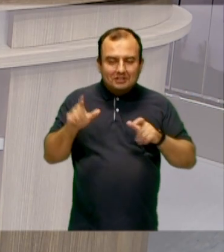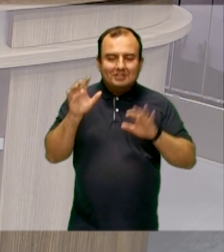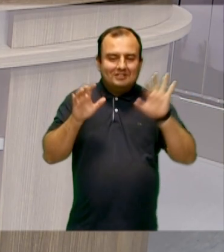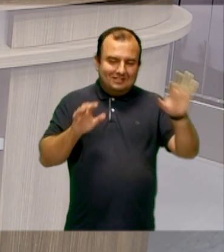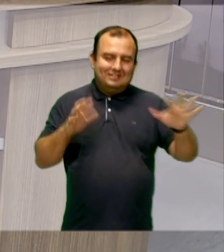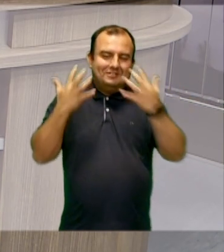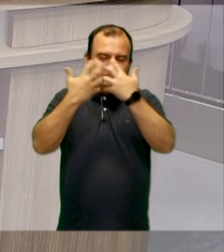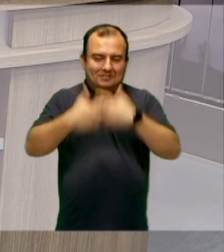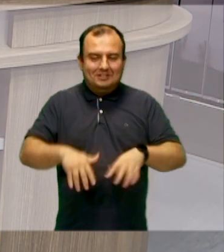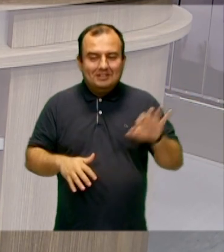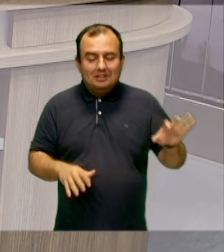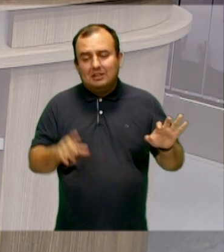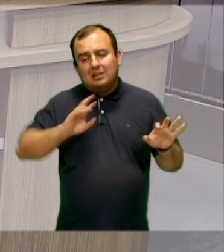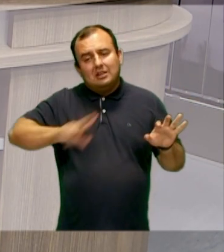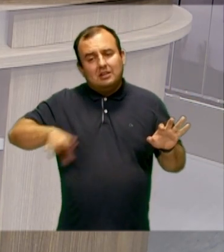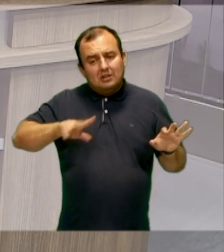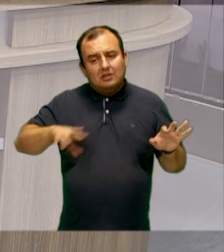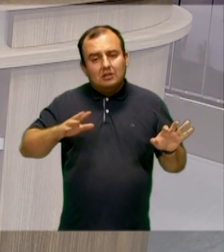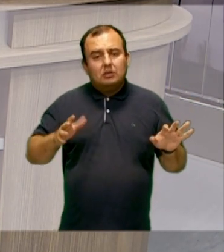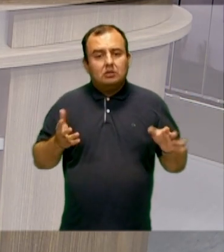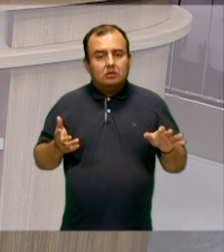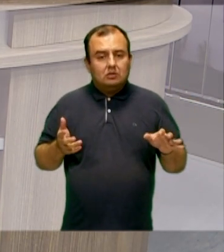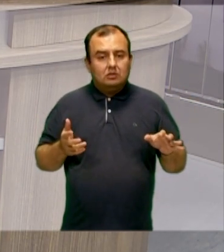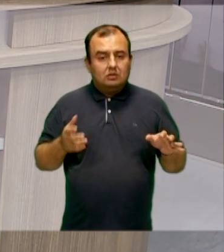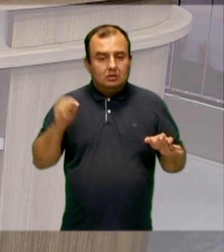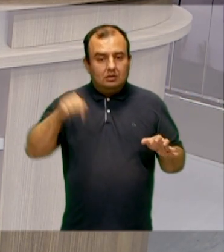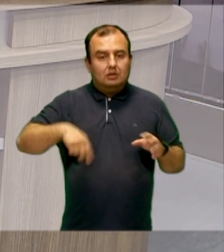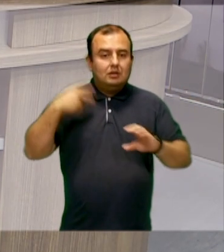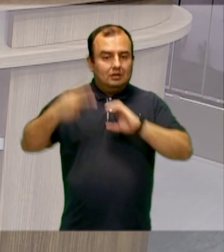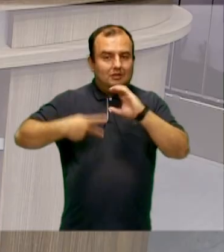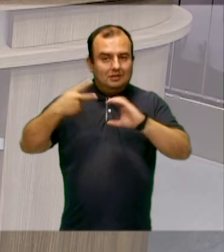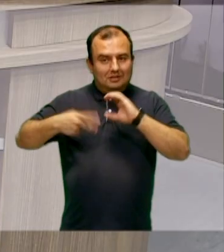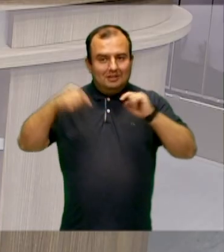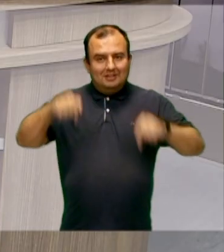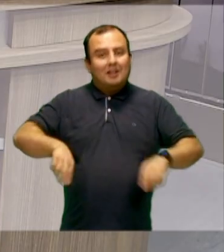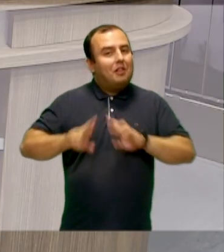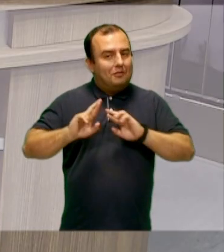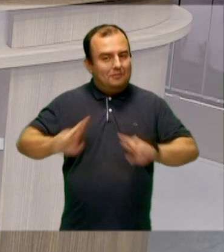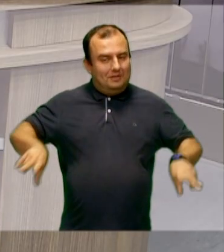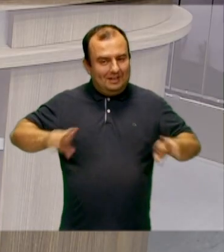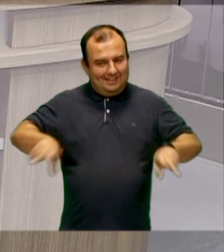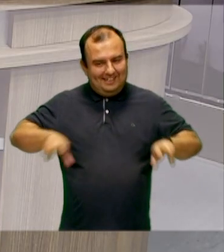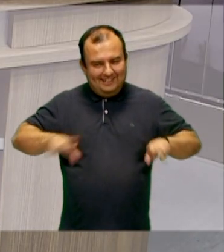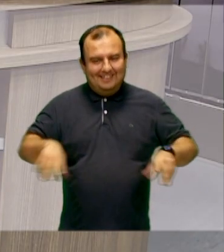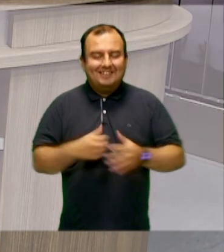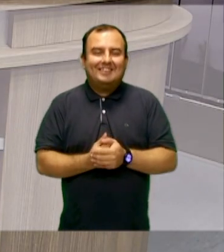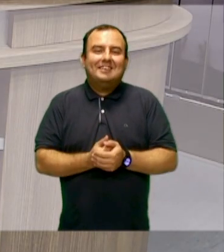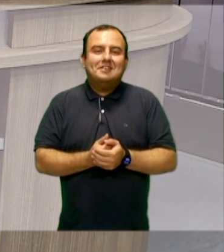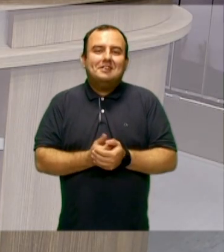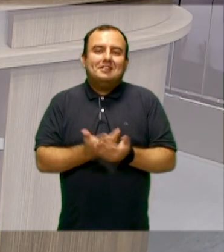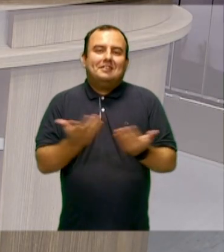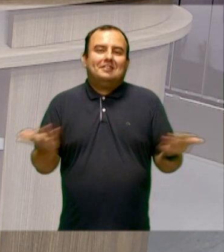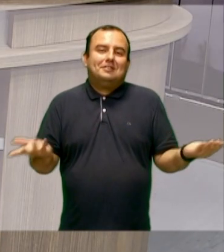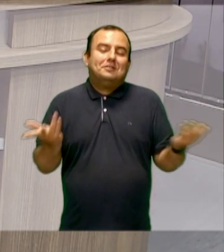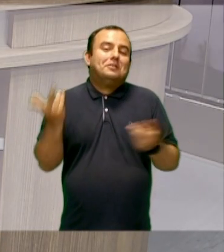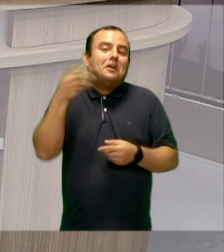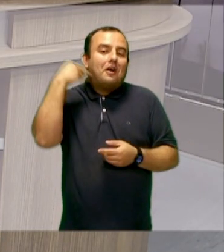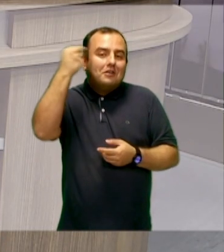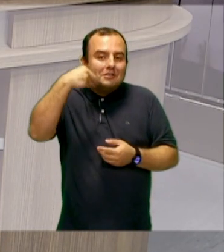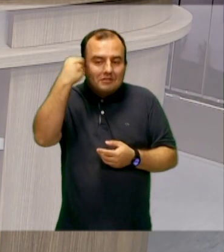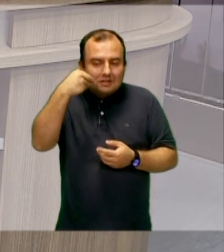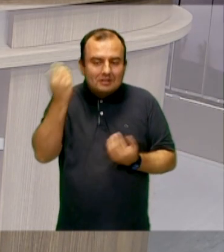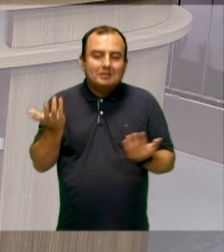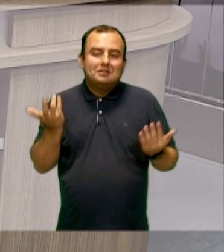Tá? Então, não é assim que a gente... Não é assim aqui na Câmara, não gente. Então, mas não é assim. Então, lá, qual a experiência, né?